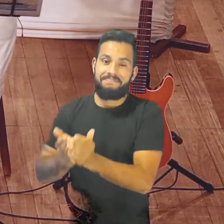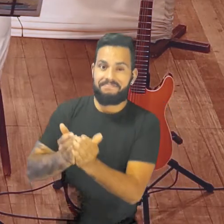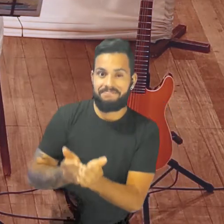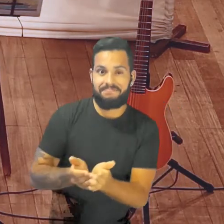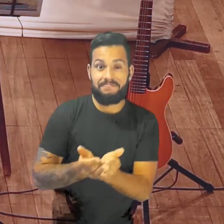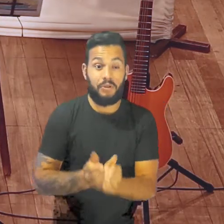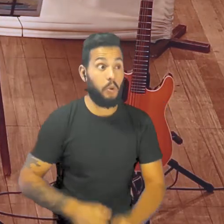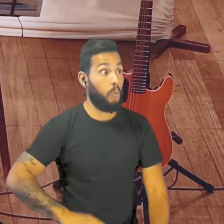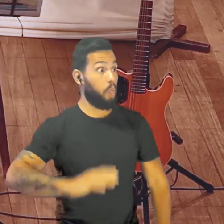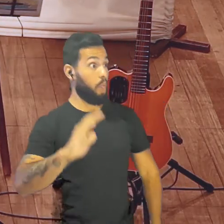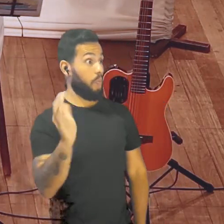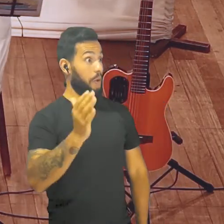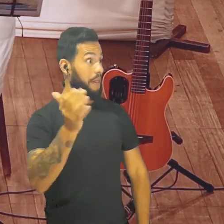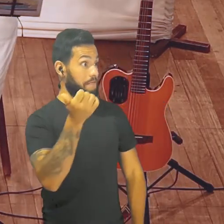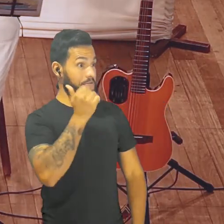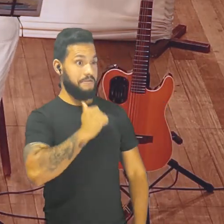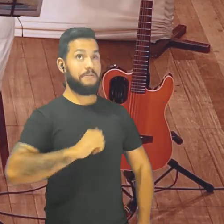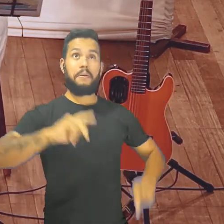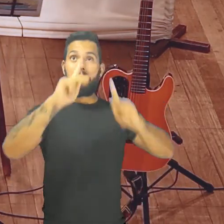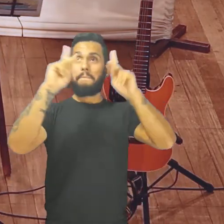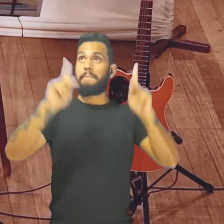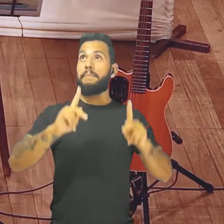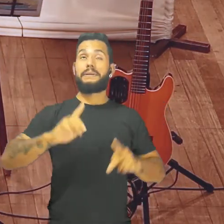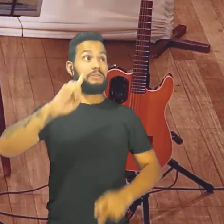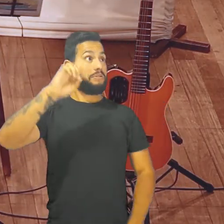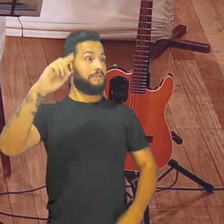Olá, menina, que a paz esteja contigo.